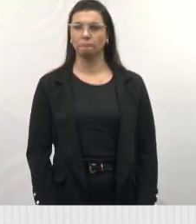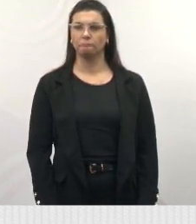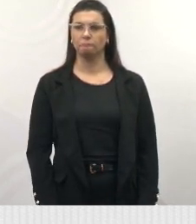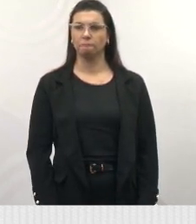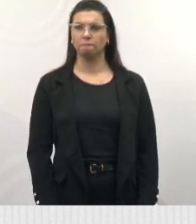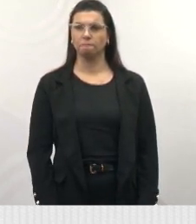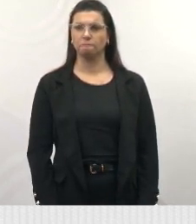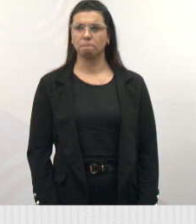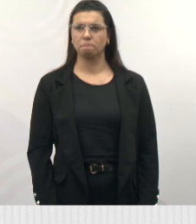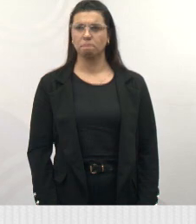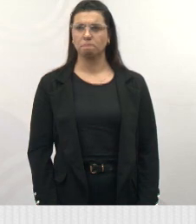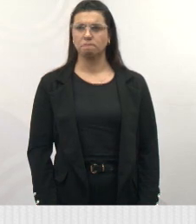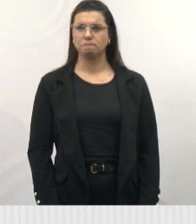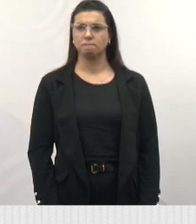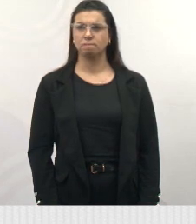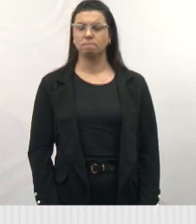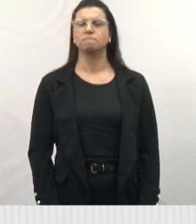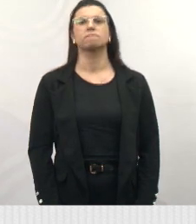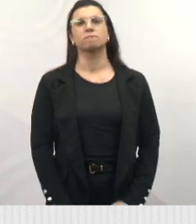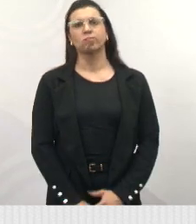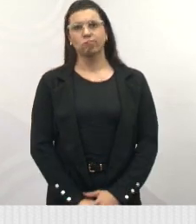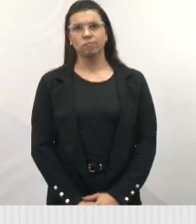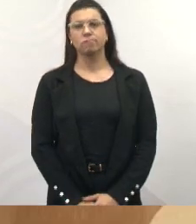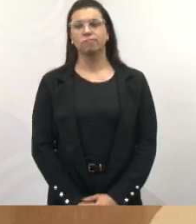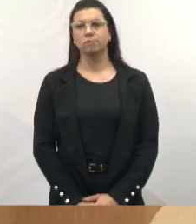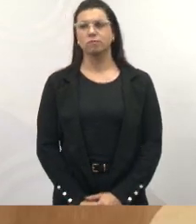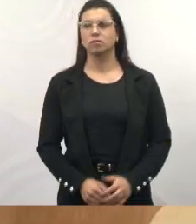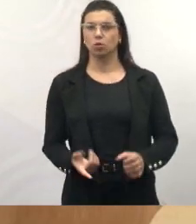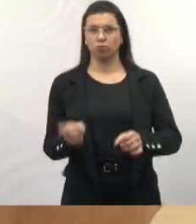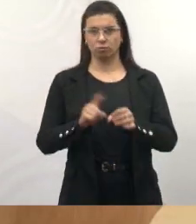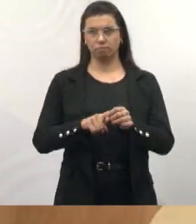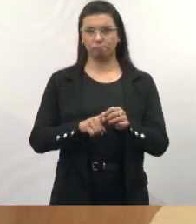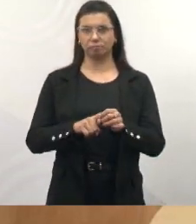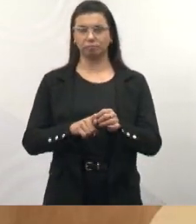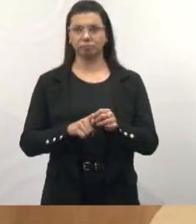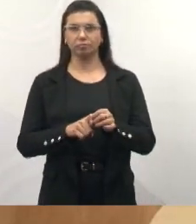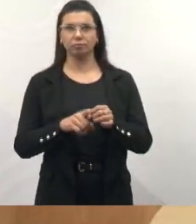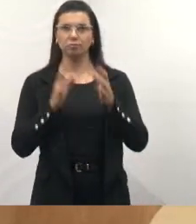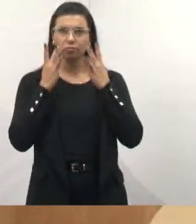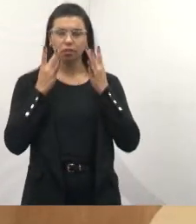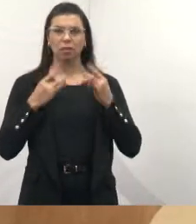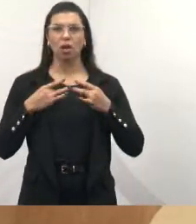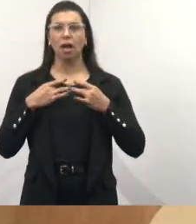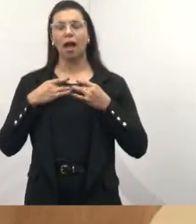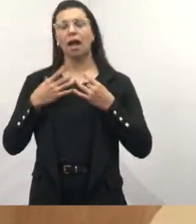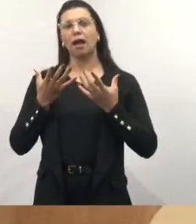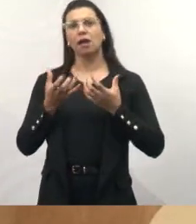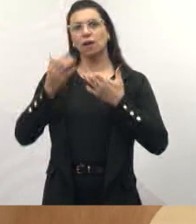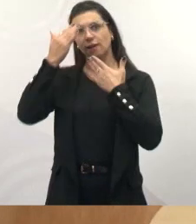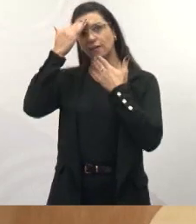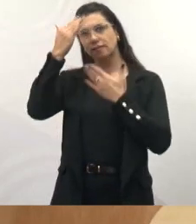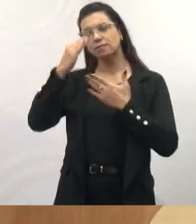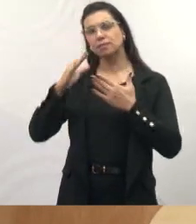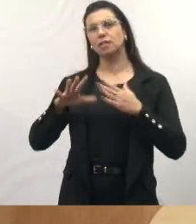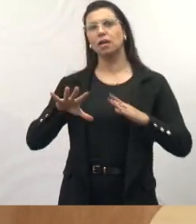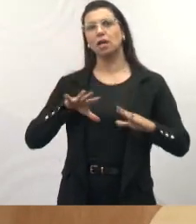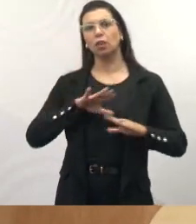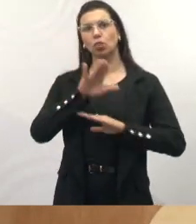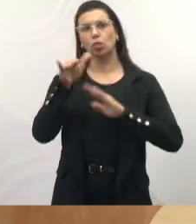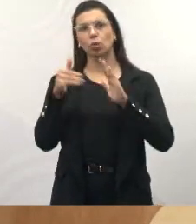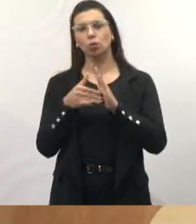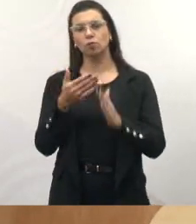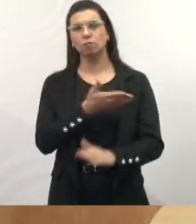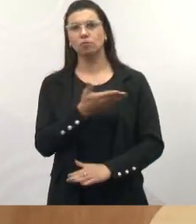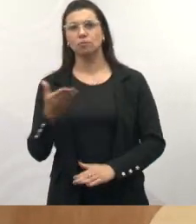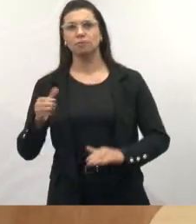996-45-7286 e nossas redes sociais. Pode voltar aqui para mim, por gentileza. Quero agradecer a todos a confiança em nosso